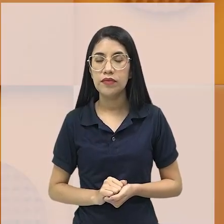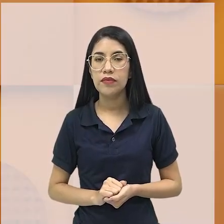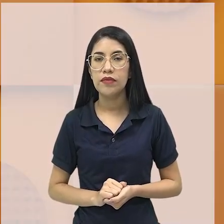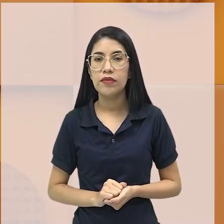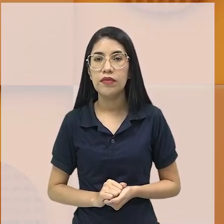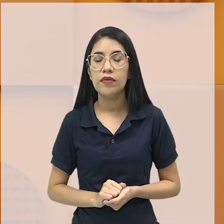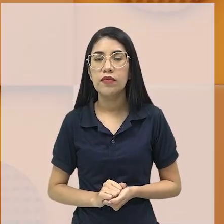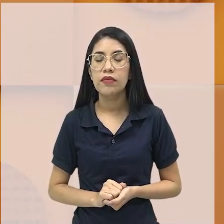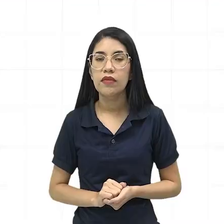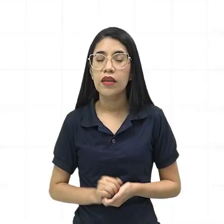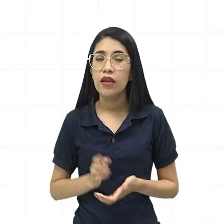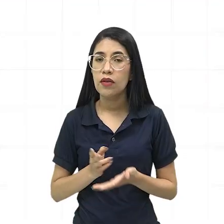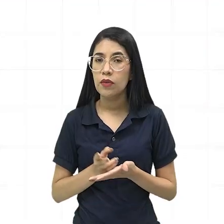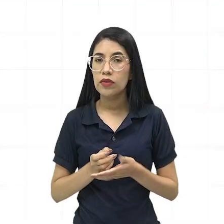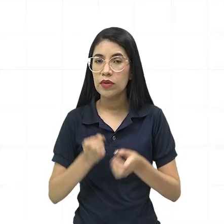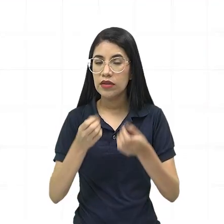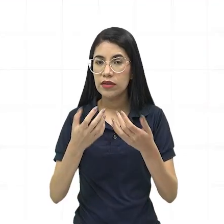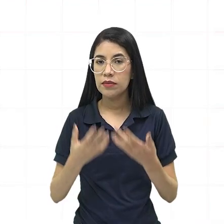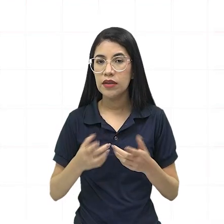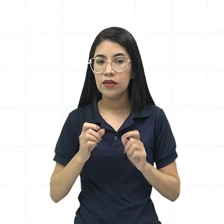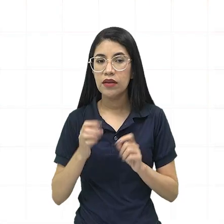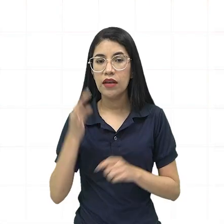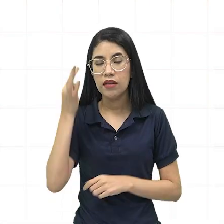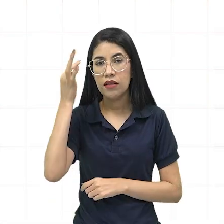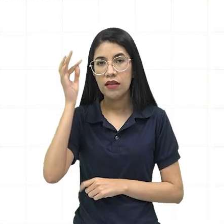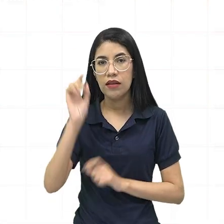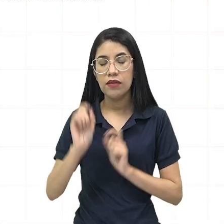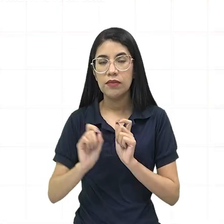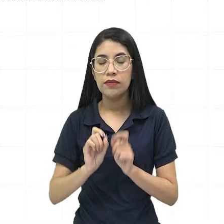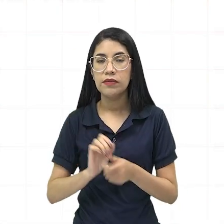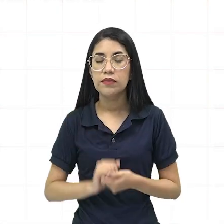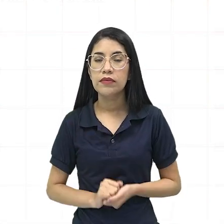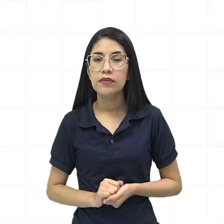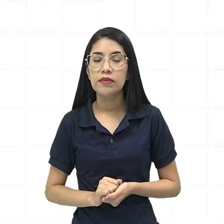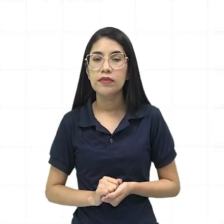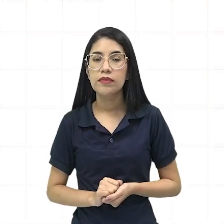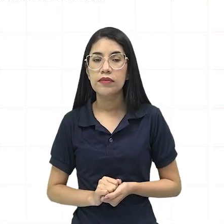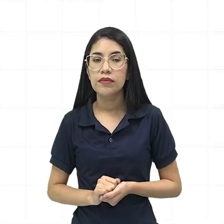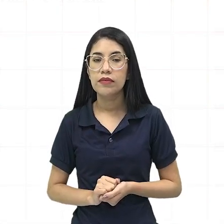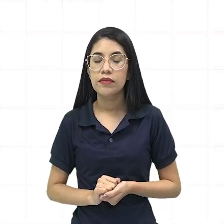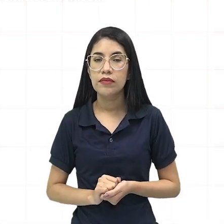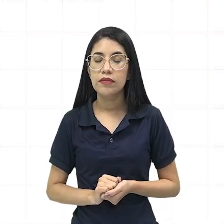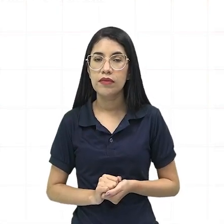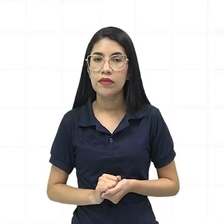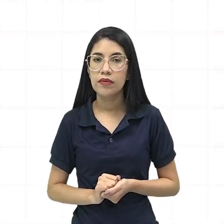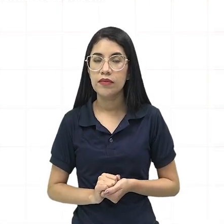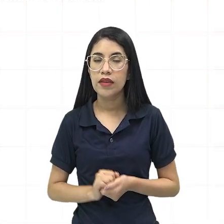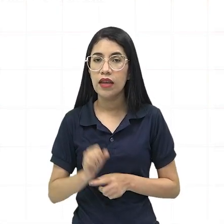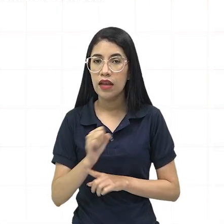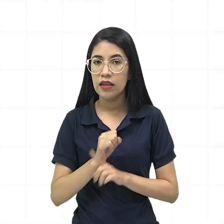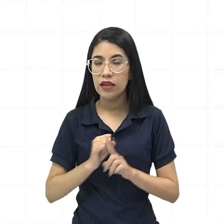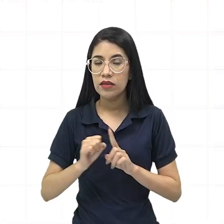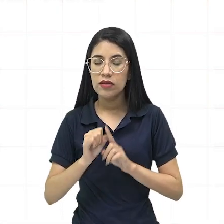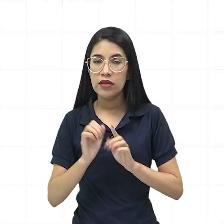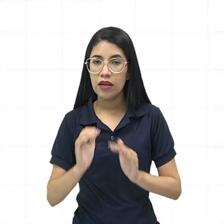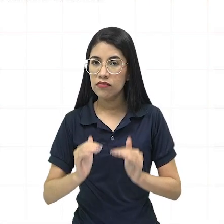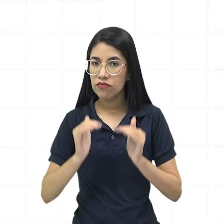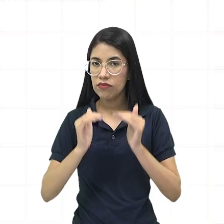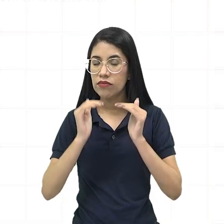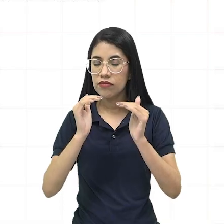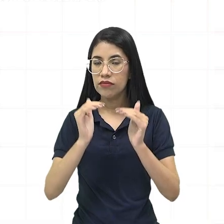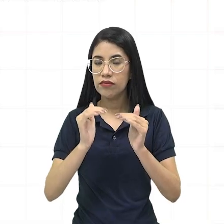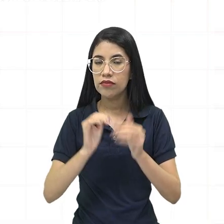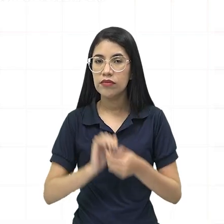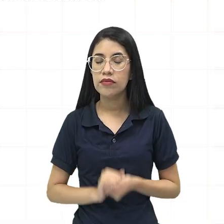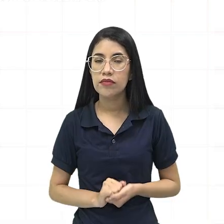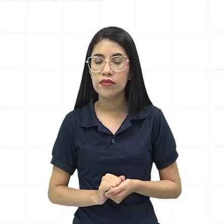falar, né, continuar falando sobre a abordagem da teoria. A ideia da hierarquia social.